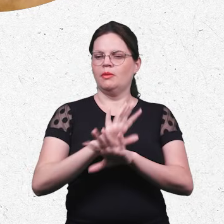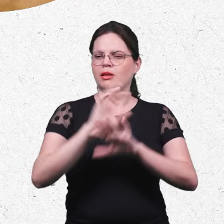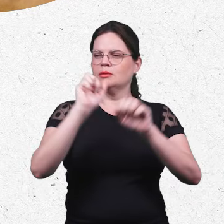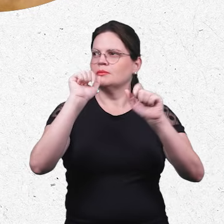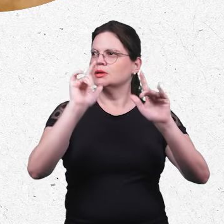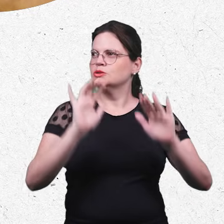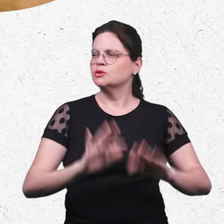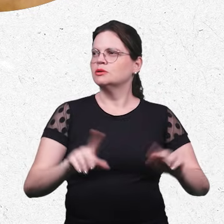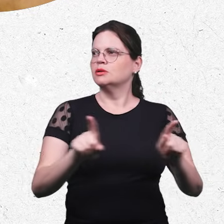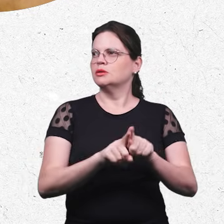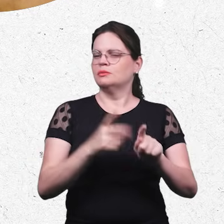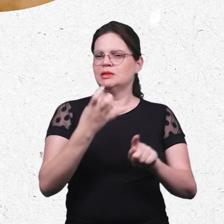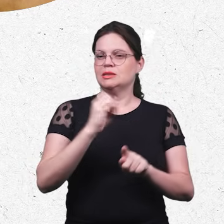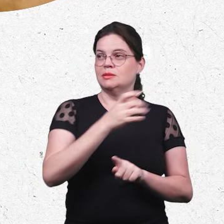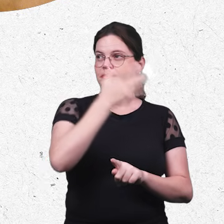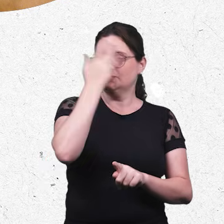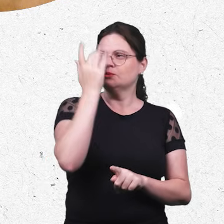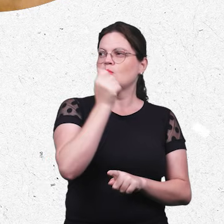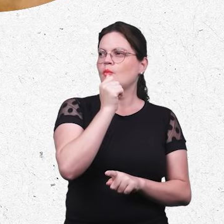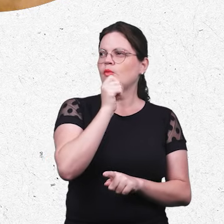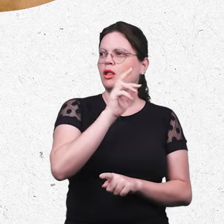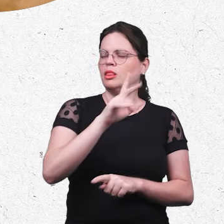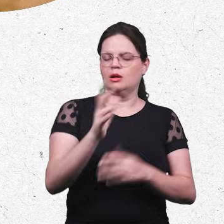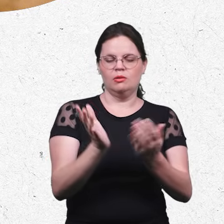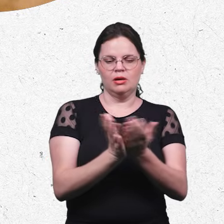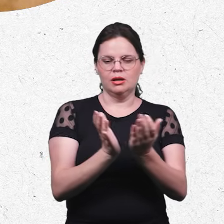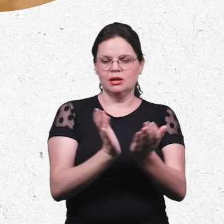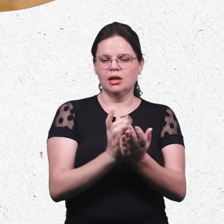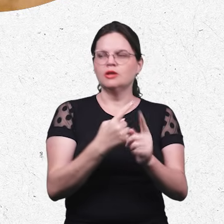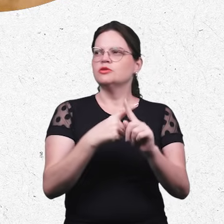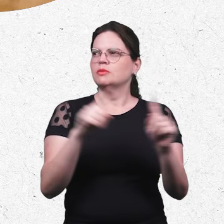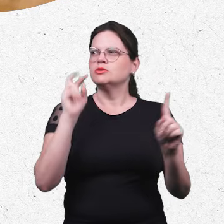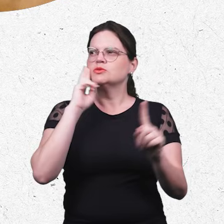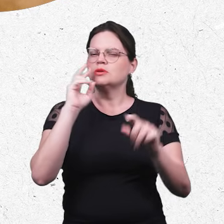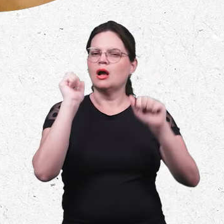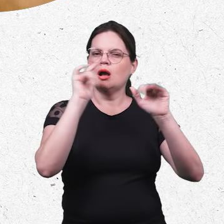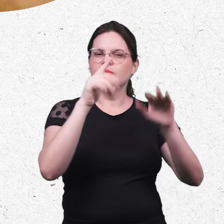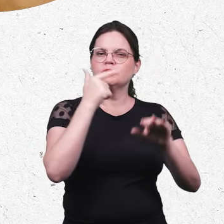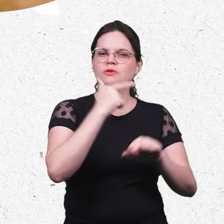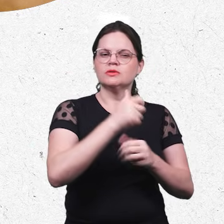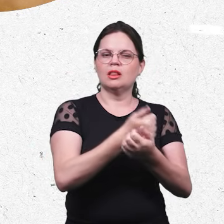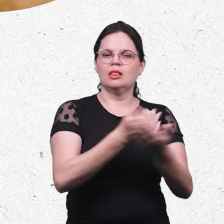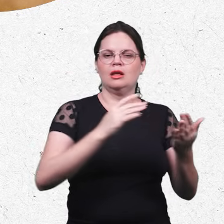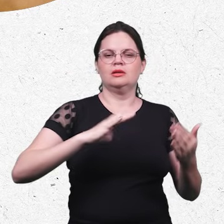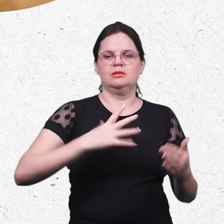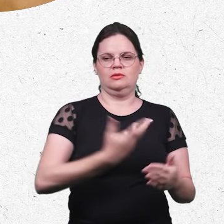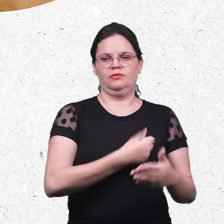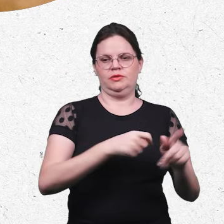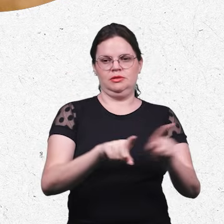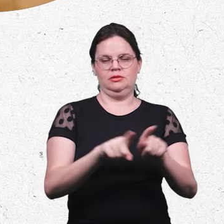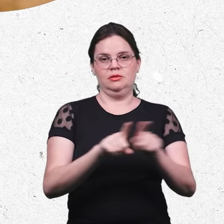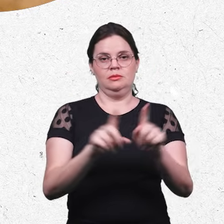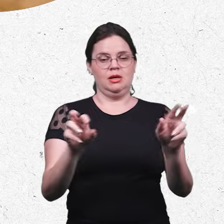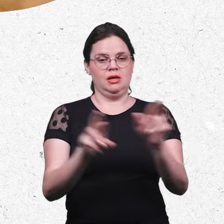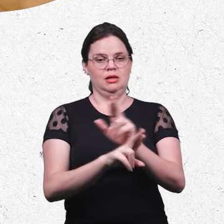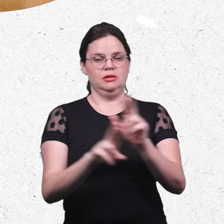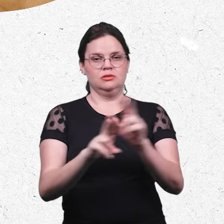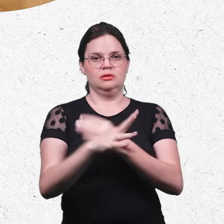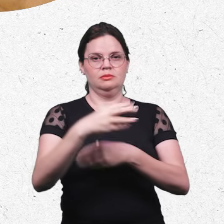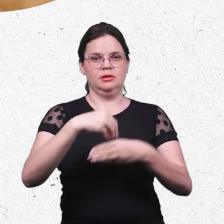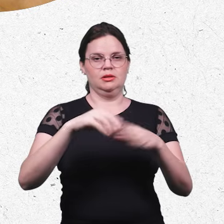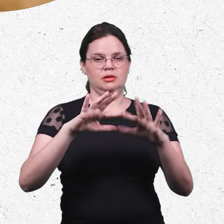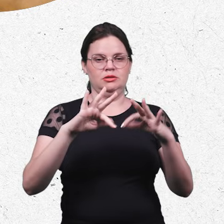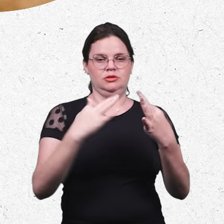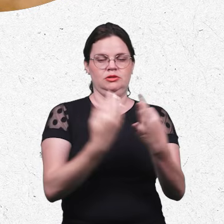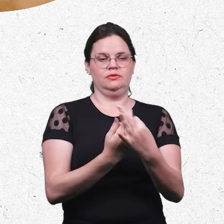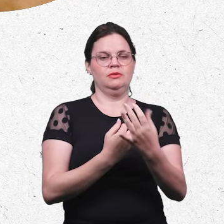também, ó Deus, completando os lares incompletos para a honra e glória do Senhor. Nós pedimos também, Senhor, em favor dos relacionamentos entre os